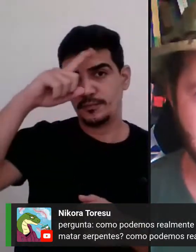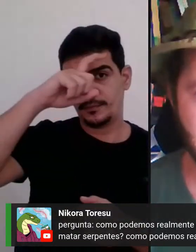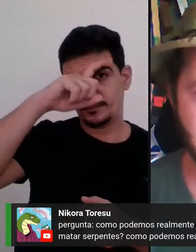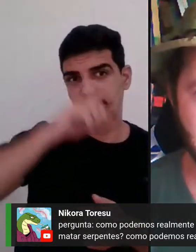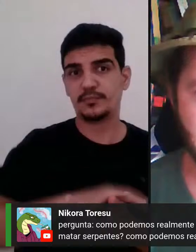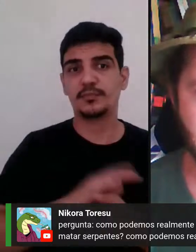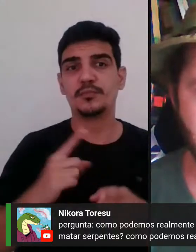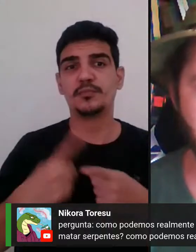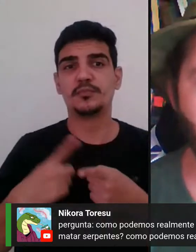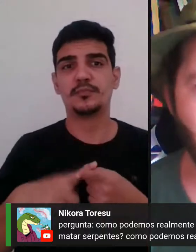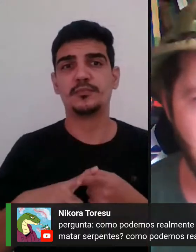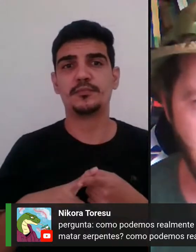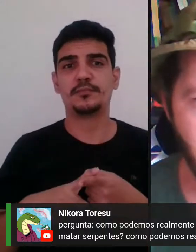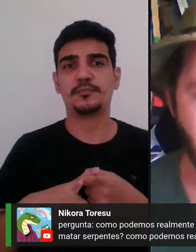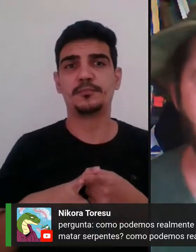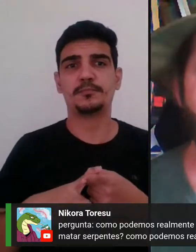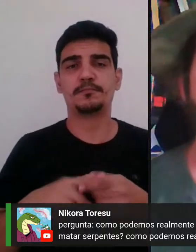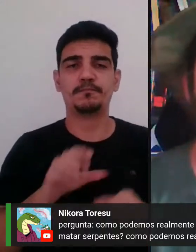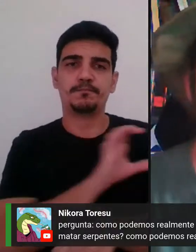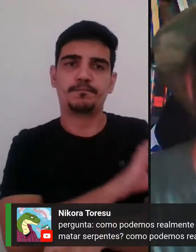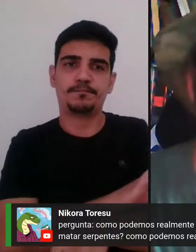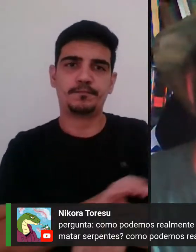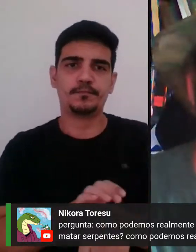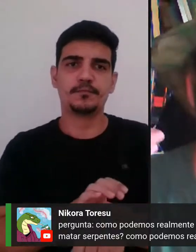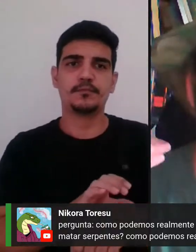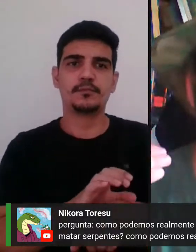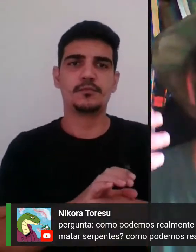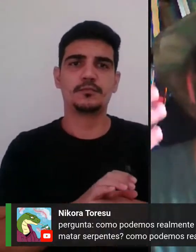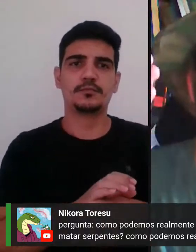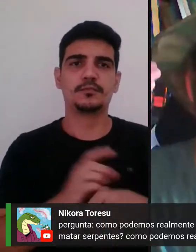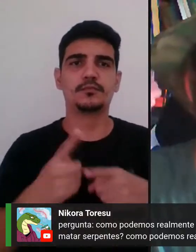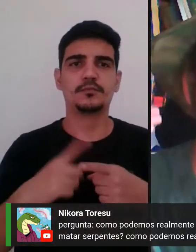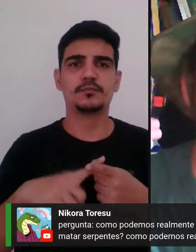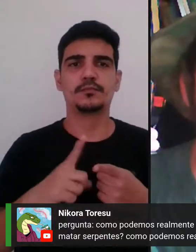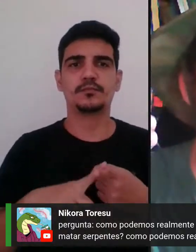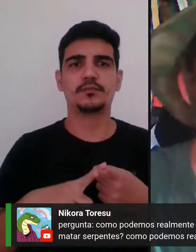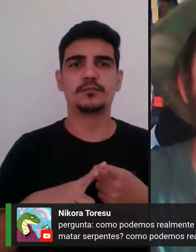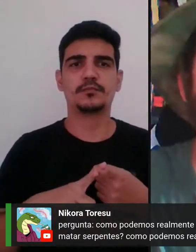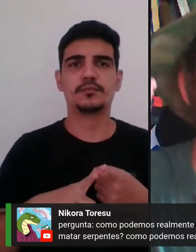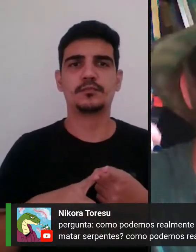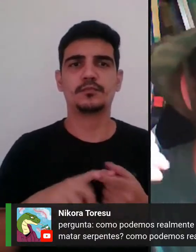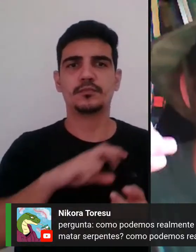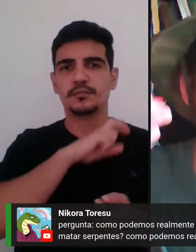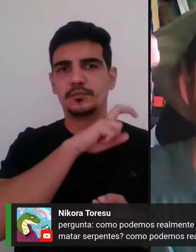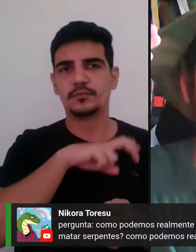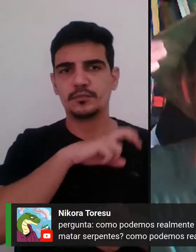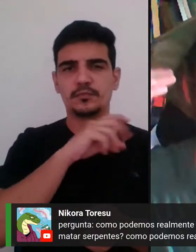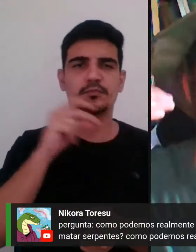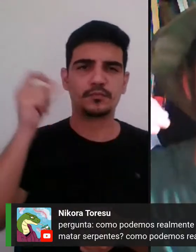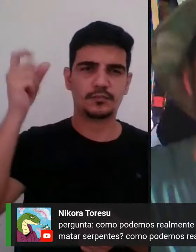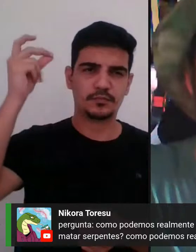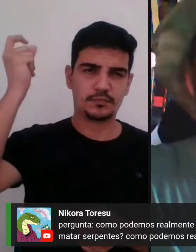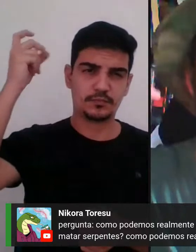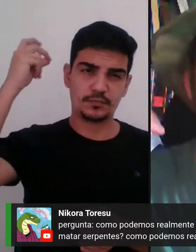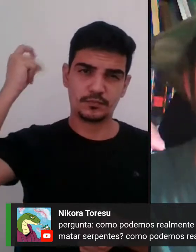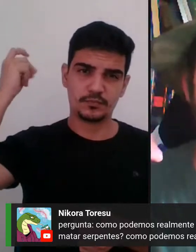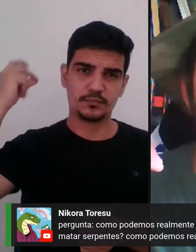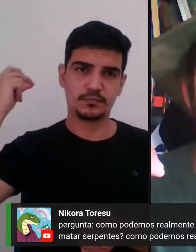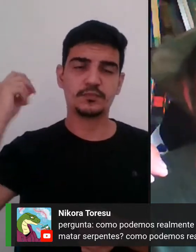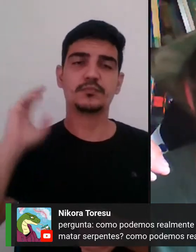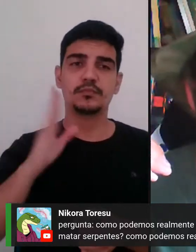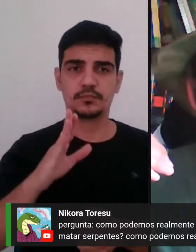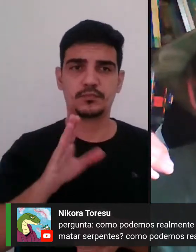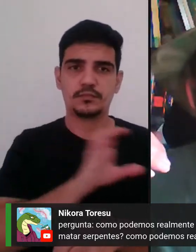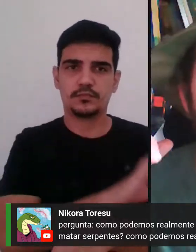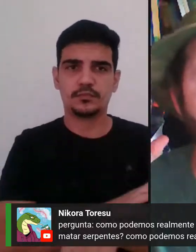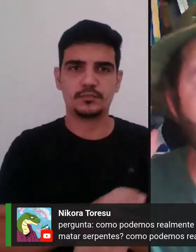paradigma. Por quê? Porque as serpentes, elas são milenares, ou seja, elas estão na cultura